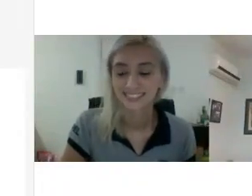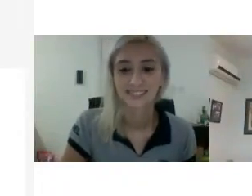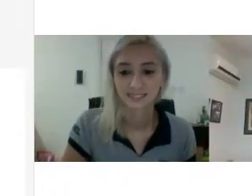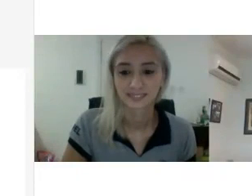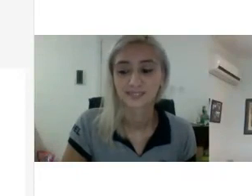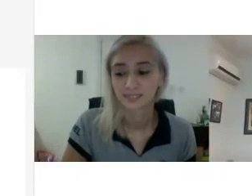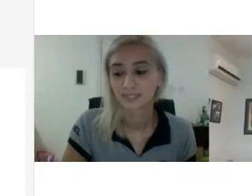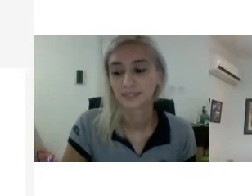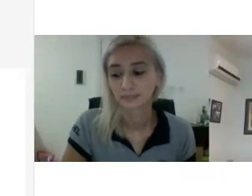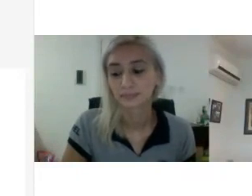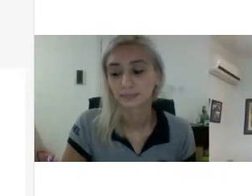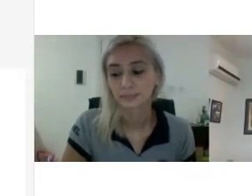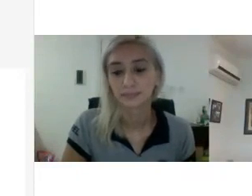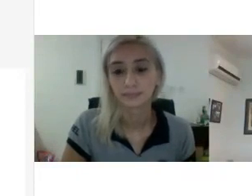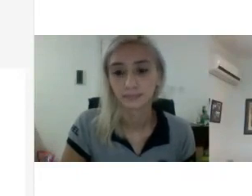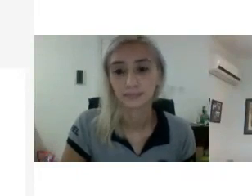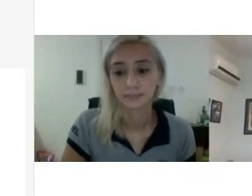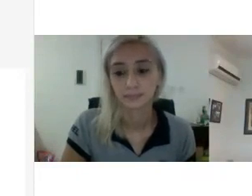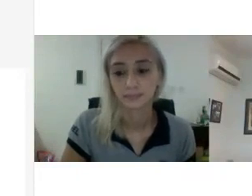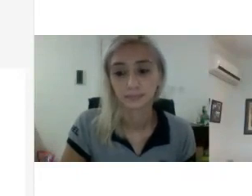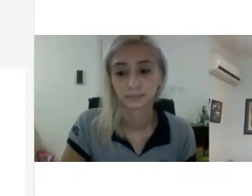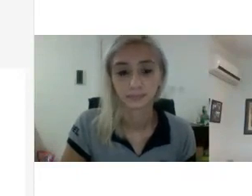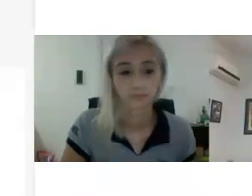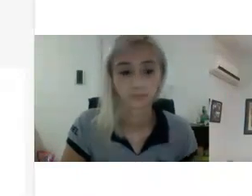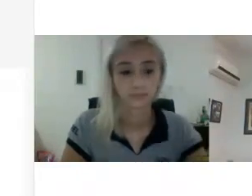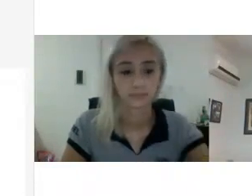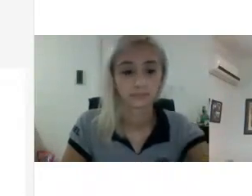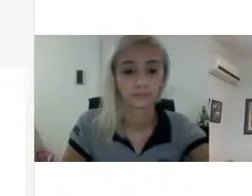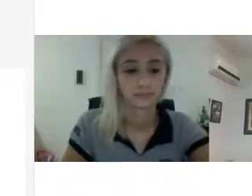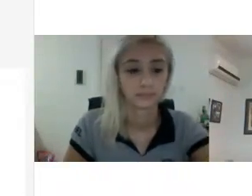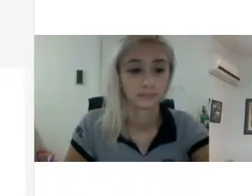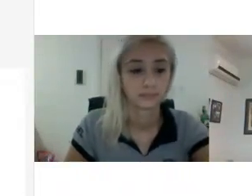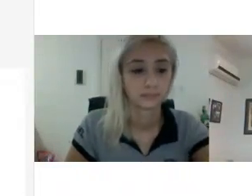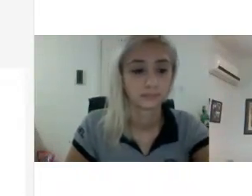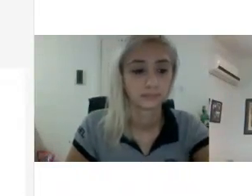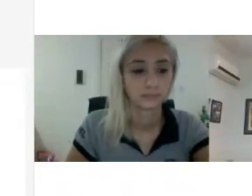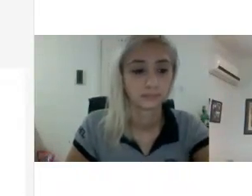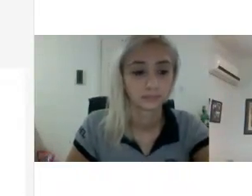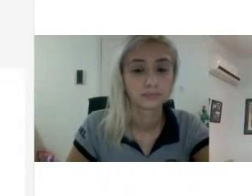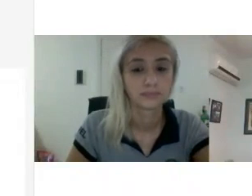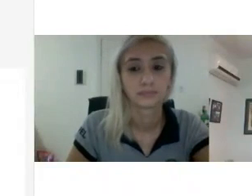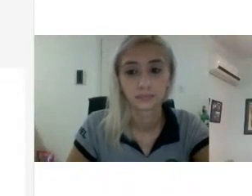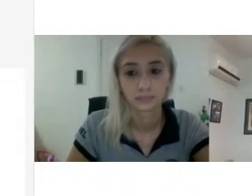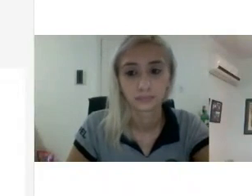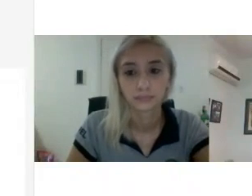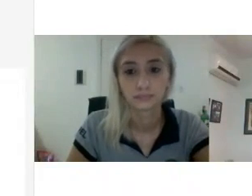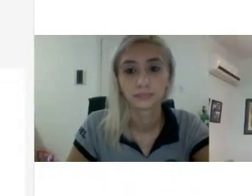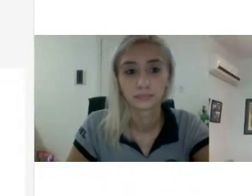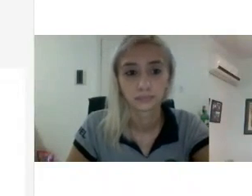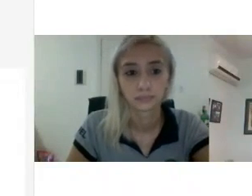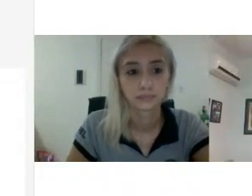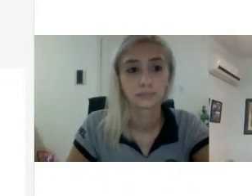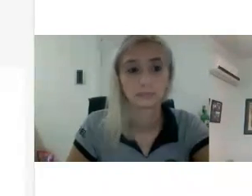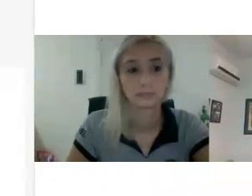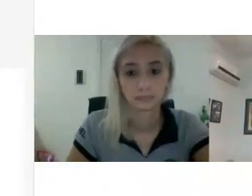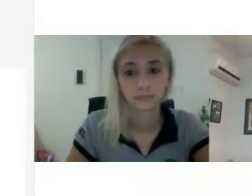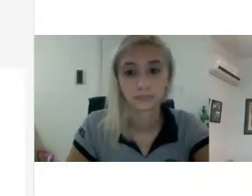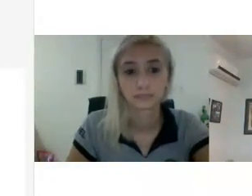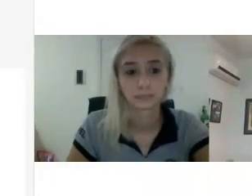financiamento pela FAPERJ, né, que a gente estava disputando, mas também tudo parou com a COVID, né? A gente também não saberia